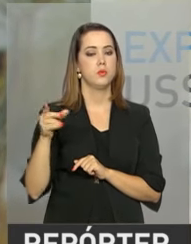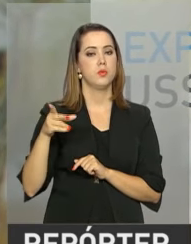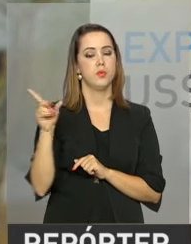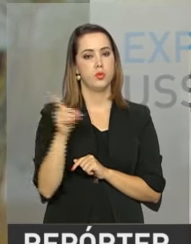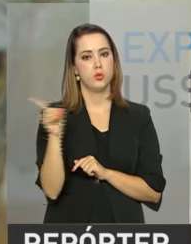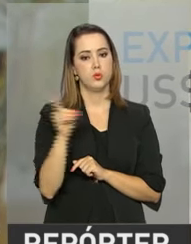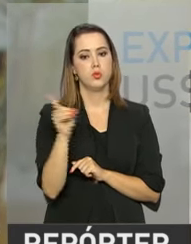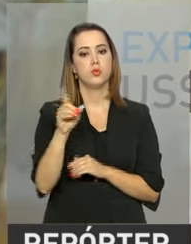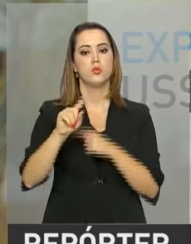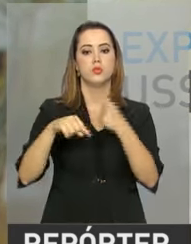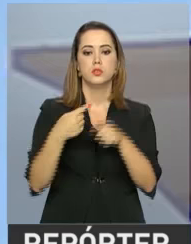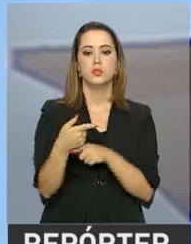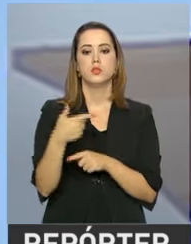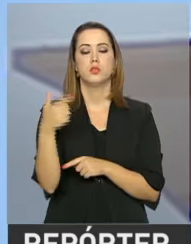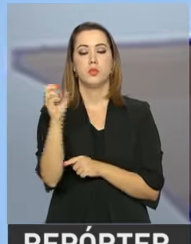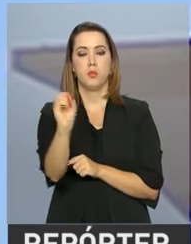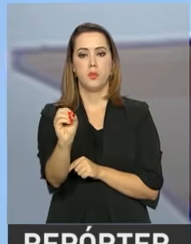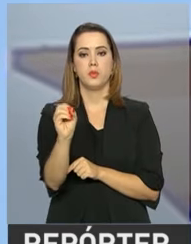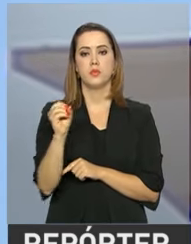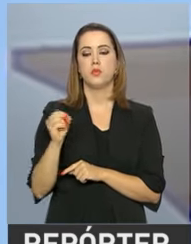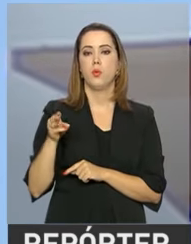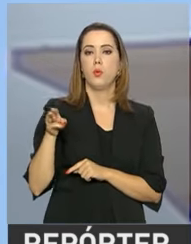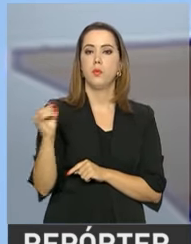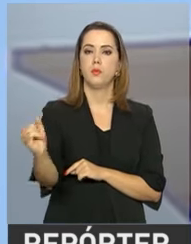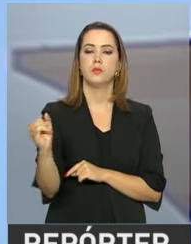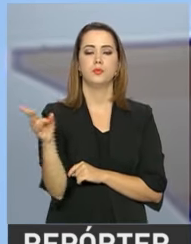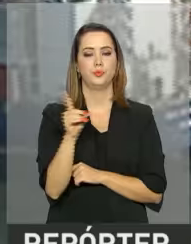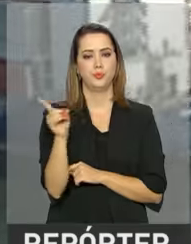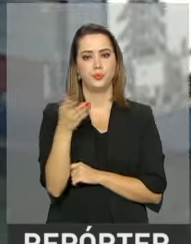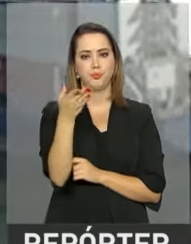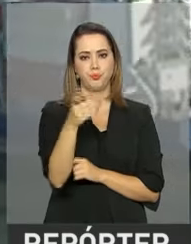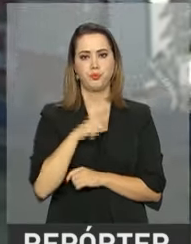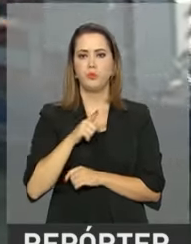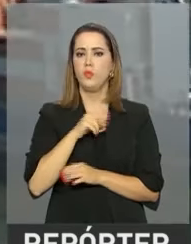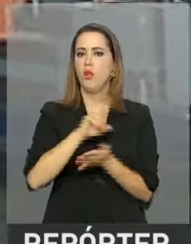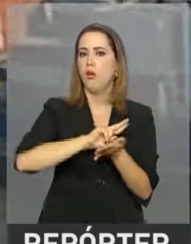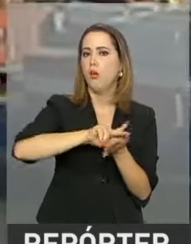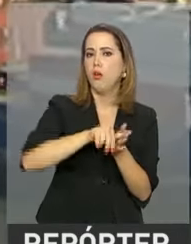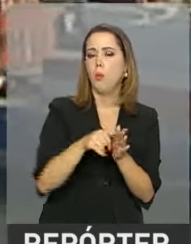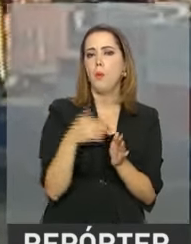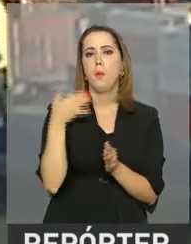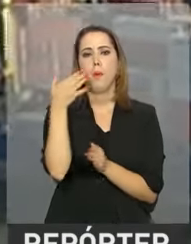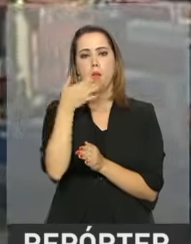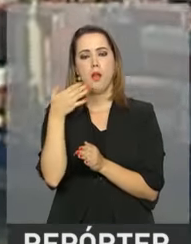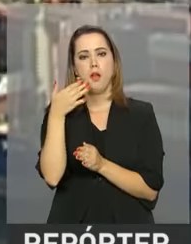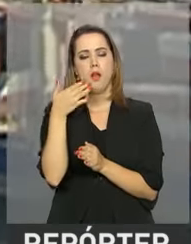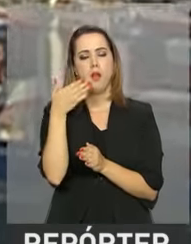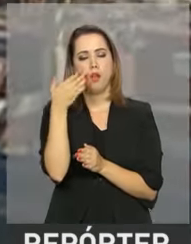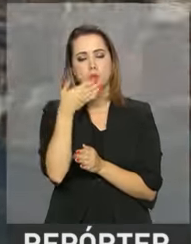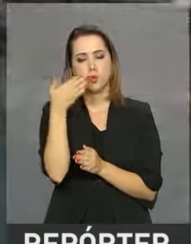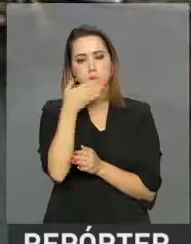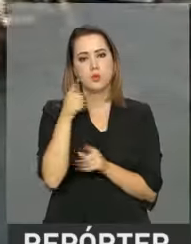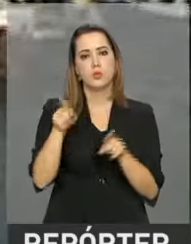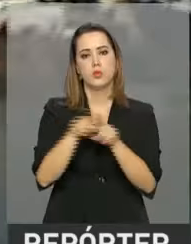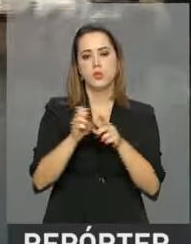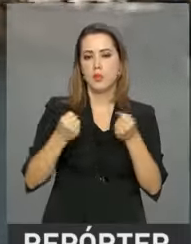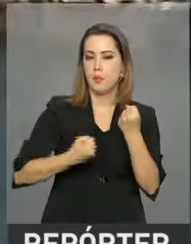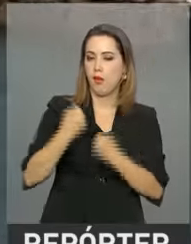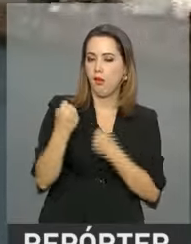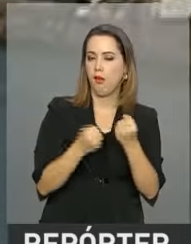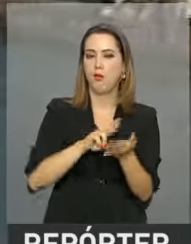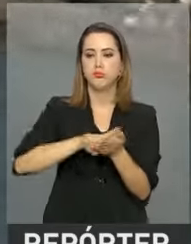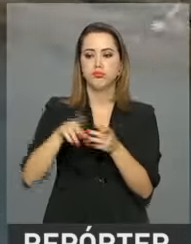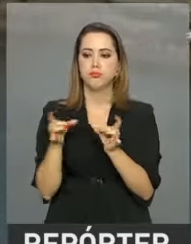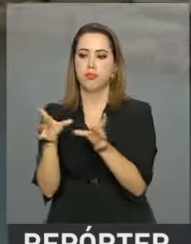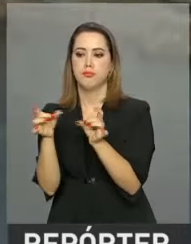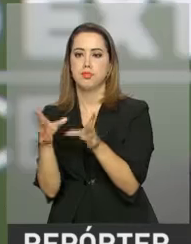no final de 2016. Produtos como açúcar e veículos foram os que mais contribuíram para o resultado positivo, encarado com